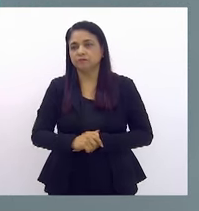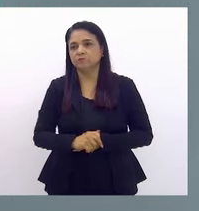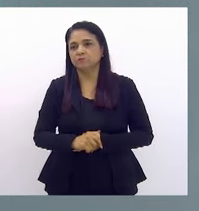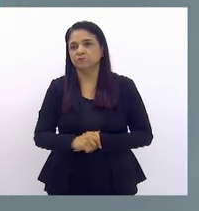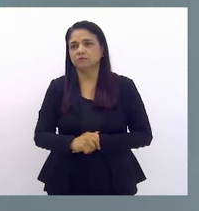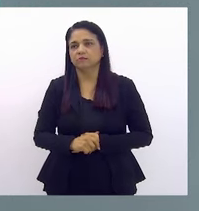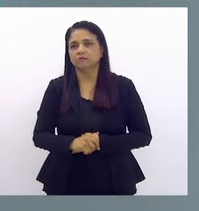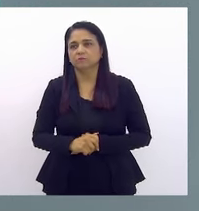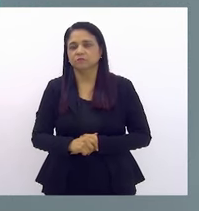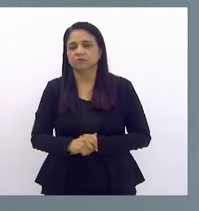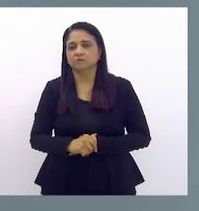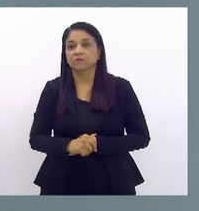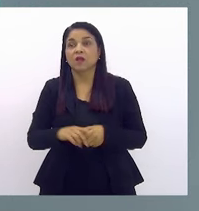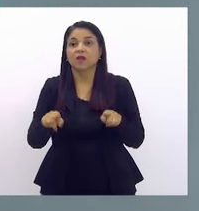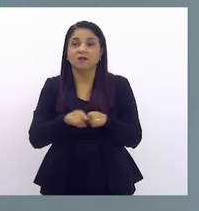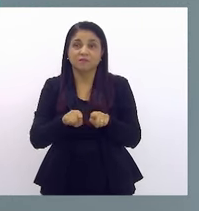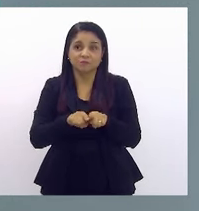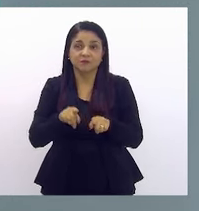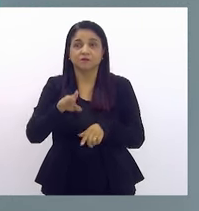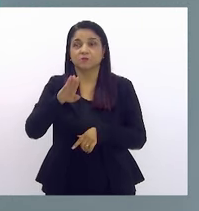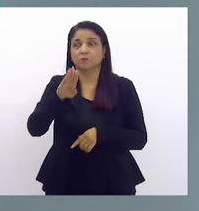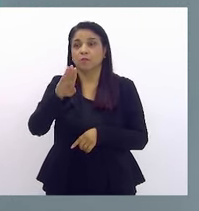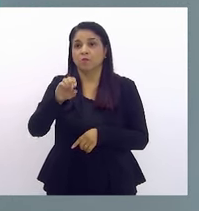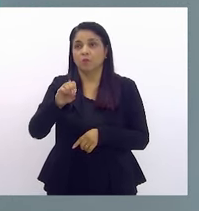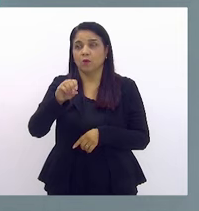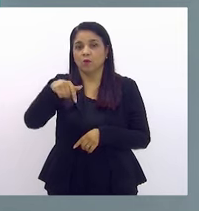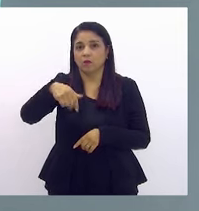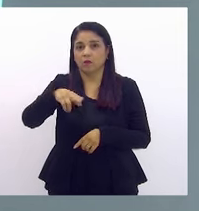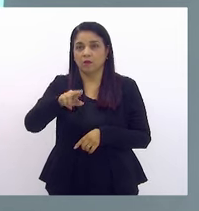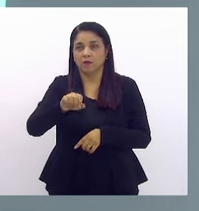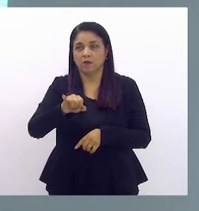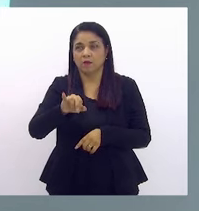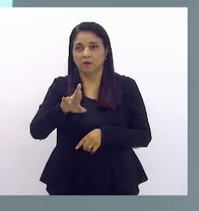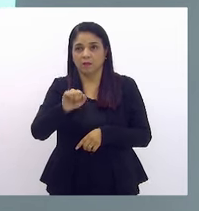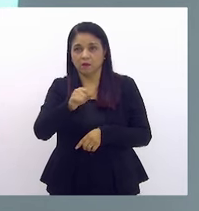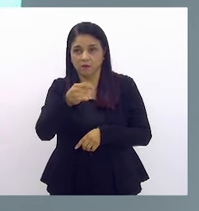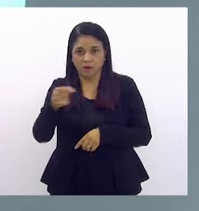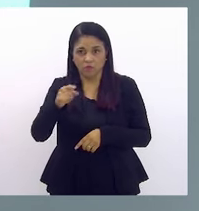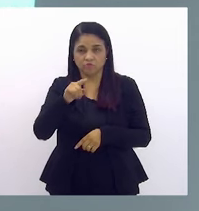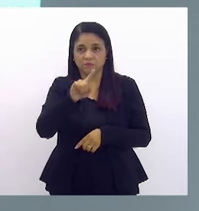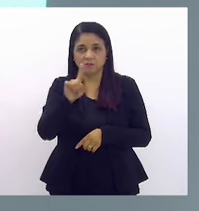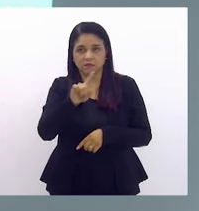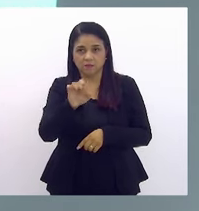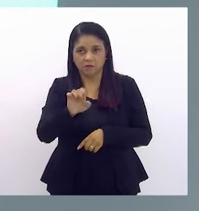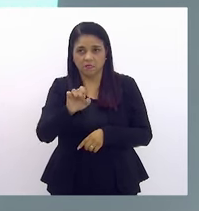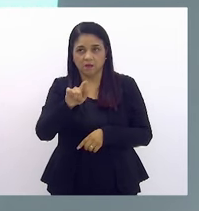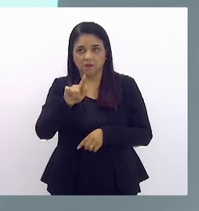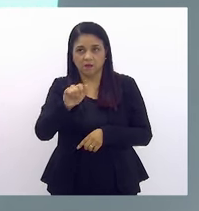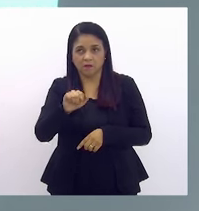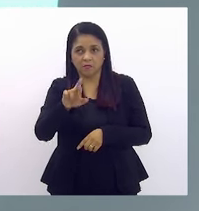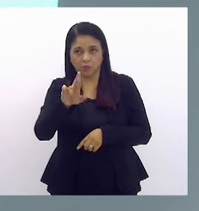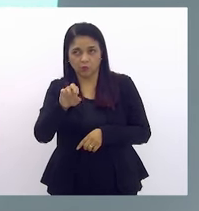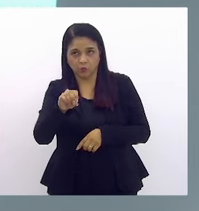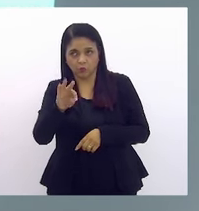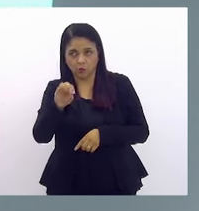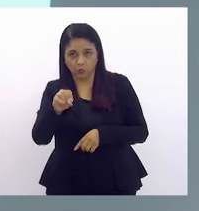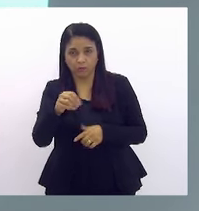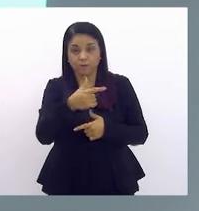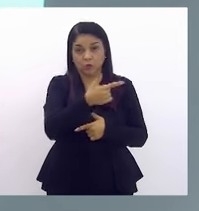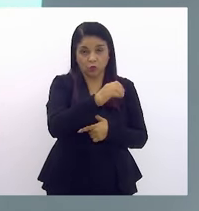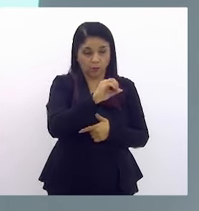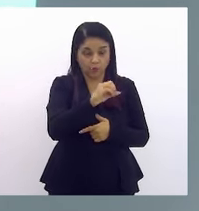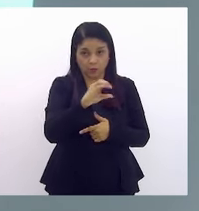Aqui o Boqueirão, a mesma coisa, mais uma obra daquelas mirabolantes, né, e que engrossou bem